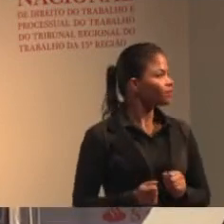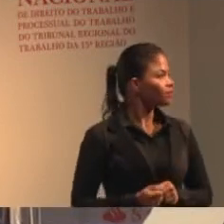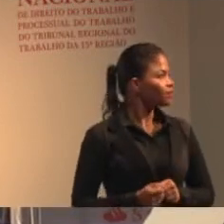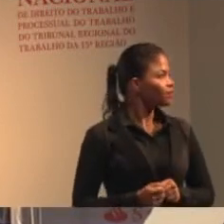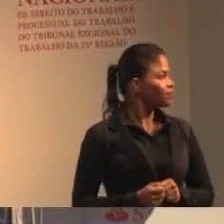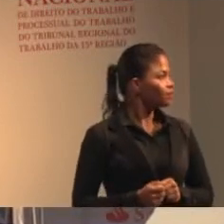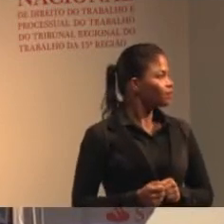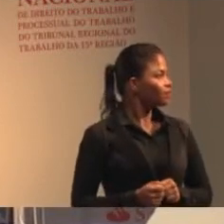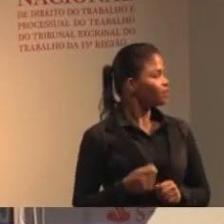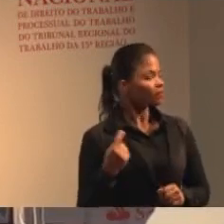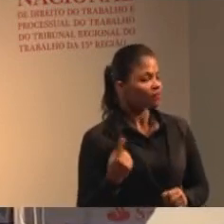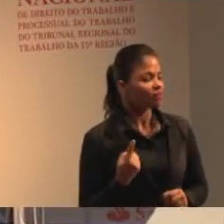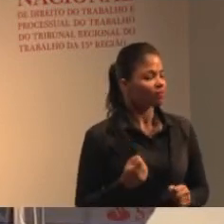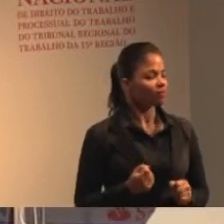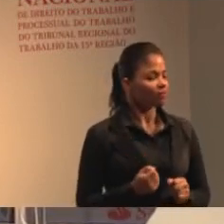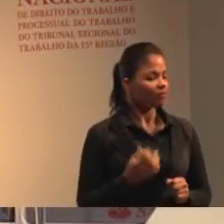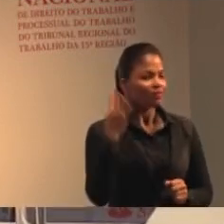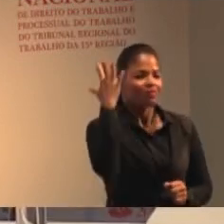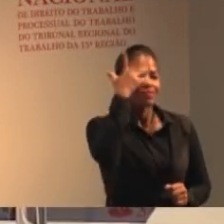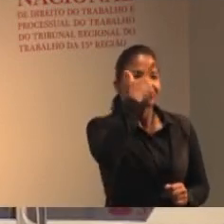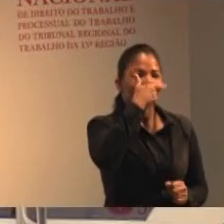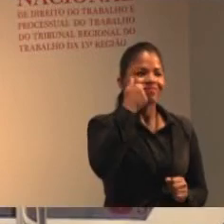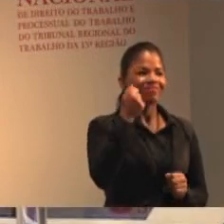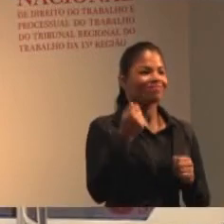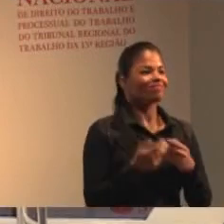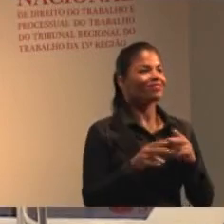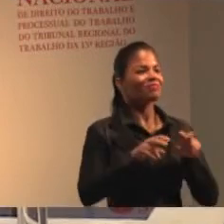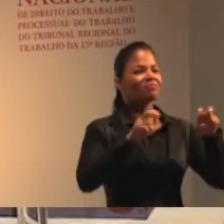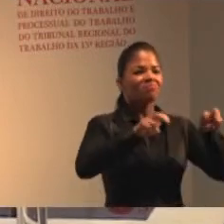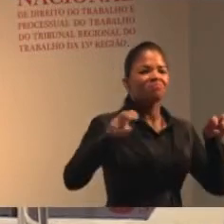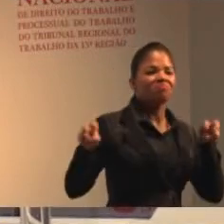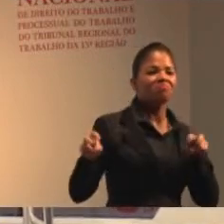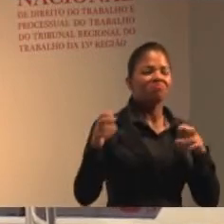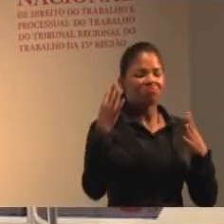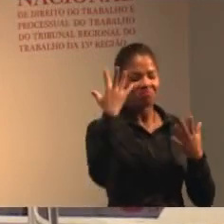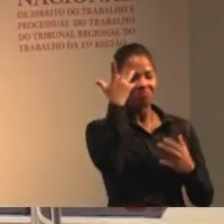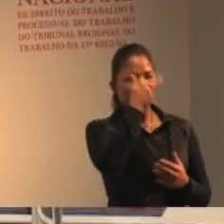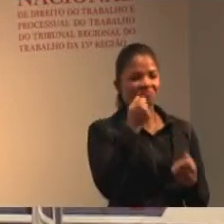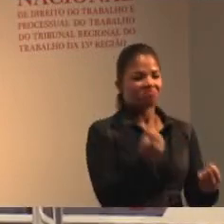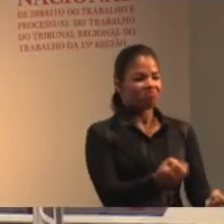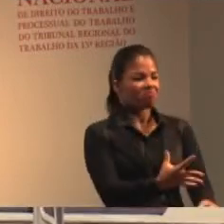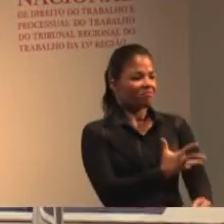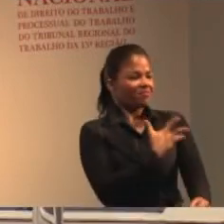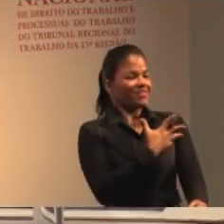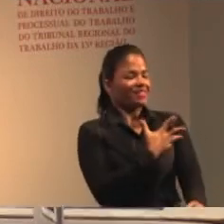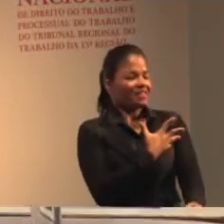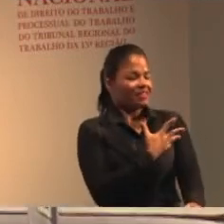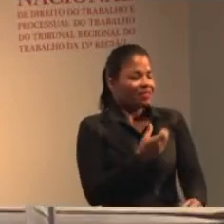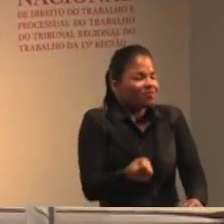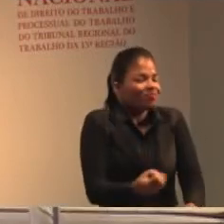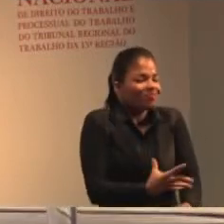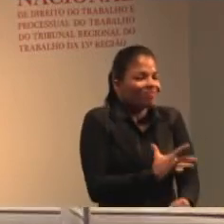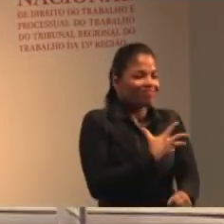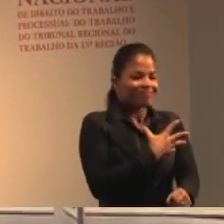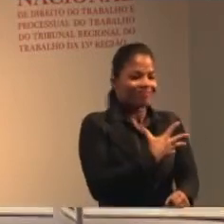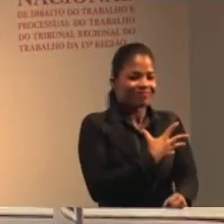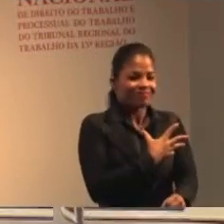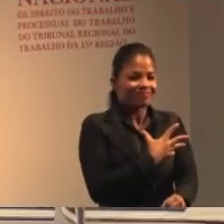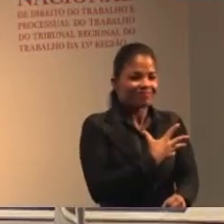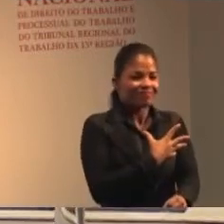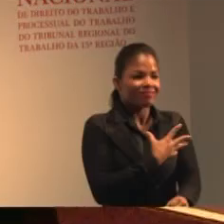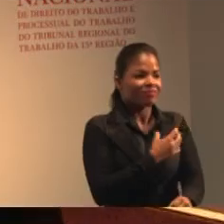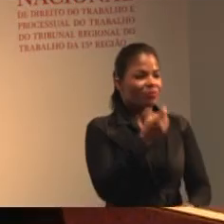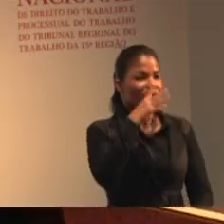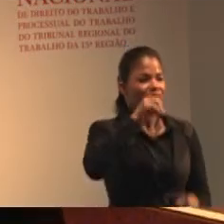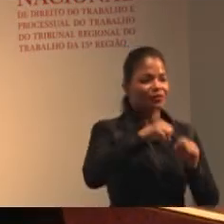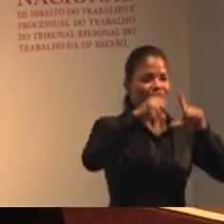Show soninho, é lindo vê-los aqui de cima, emocionante realmente, eu estou muito emocionada. Portanto, bom dia.